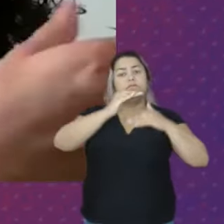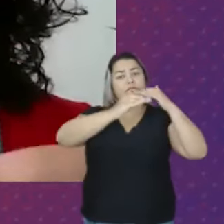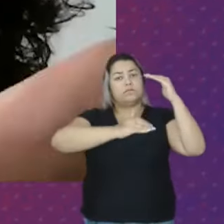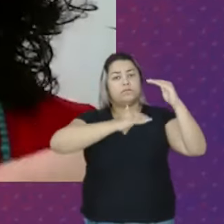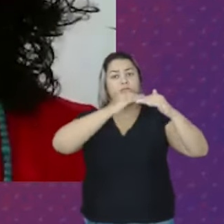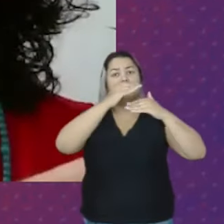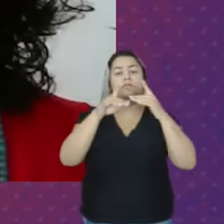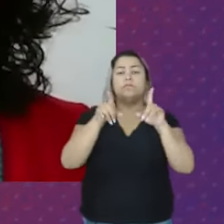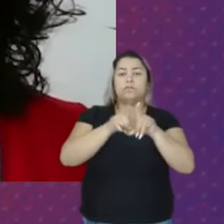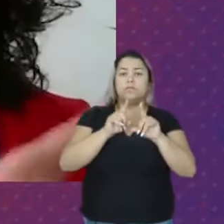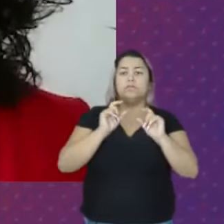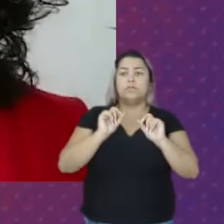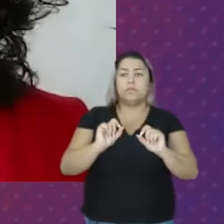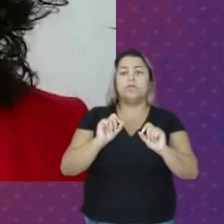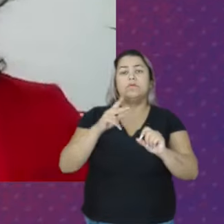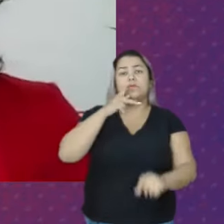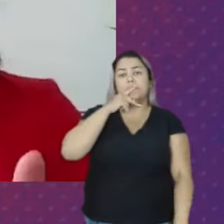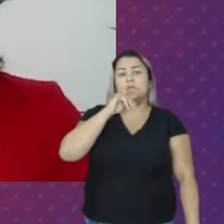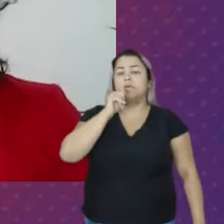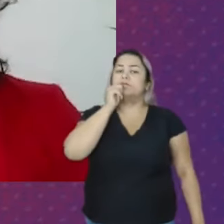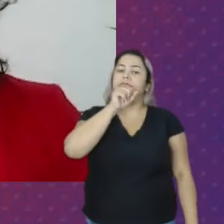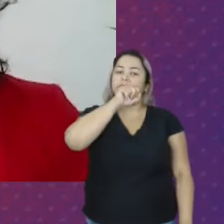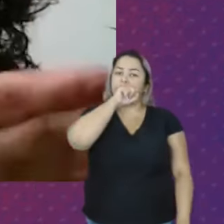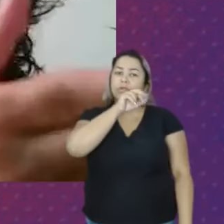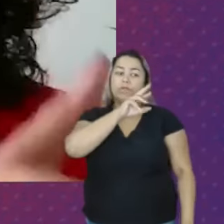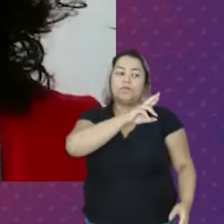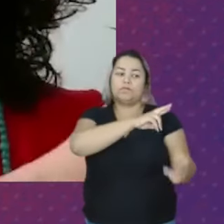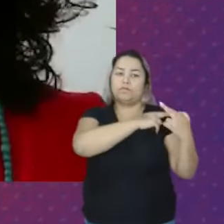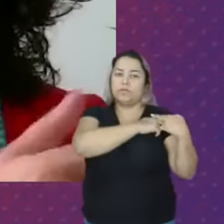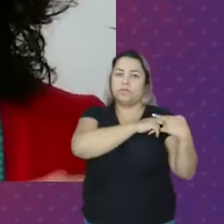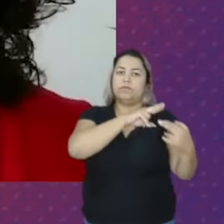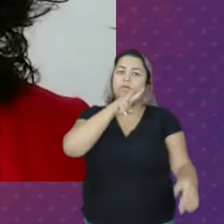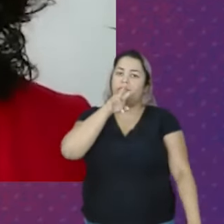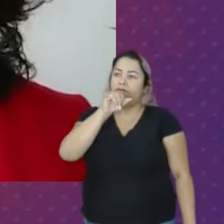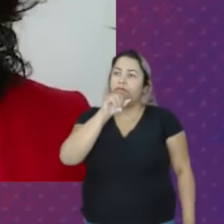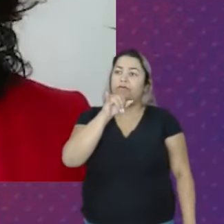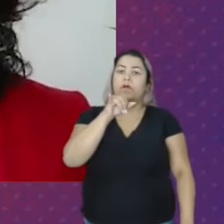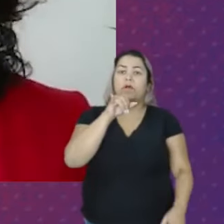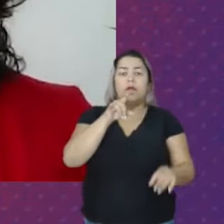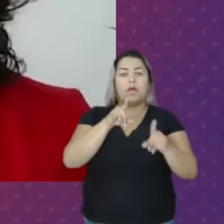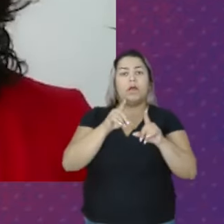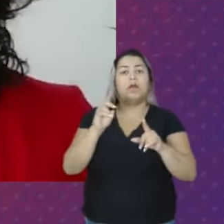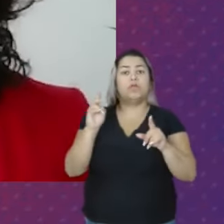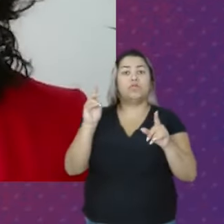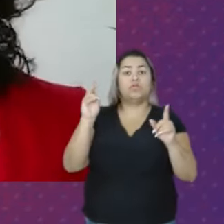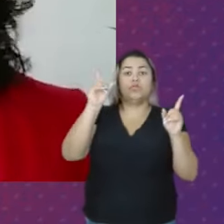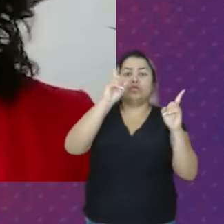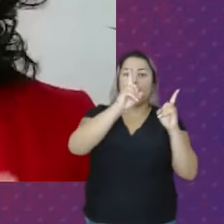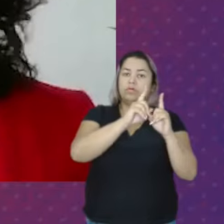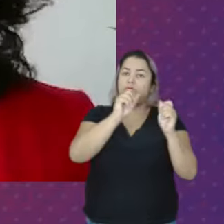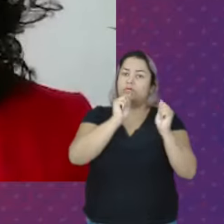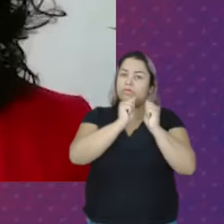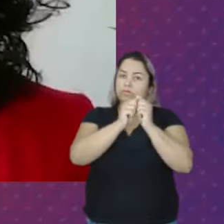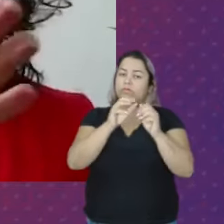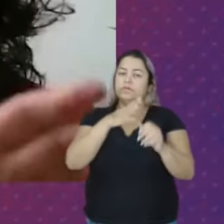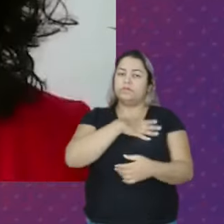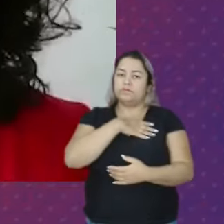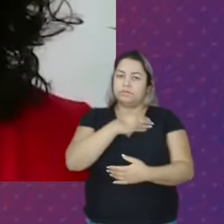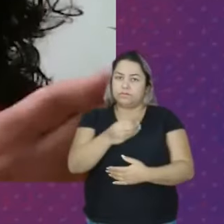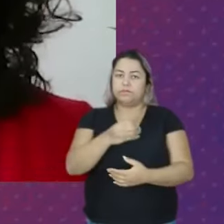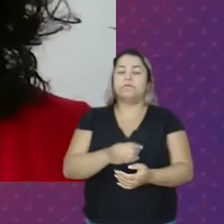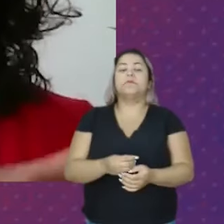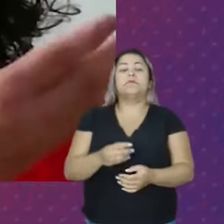a medida de forma que o pai, a mãe, o responsável vá lá junto com seu filho ou seu filho ou sua